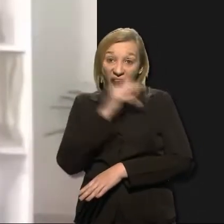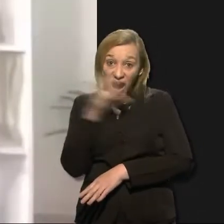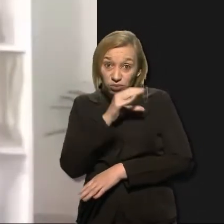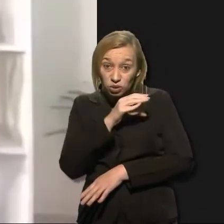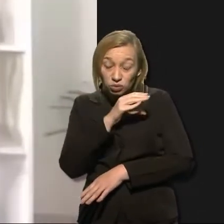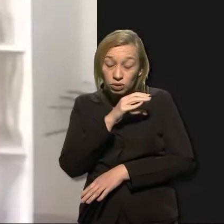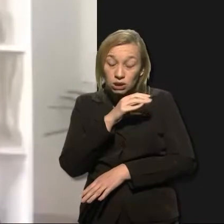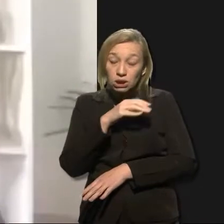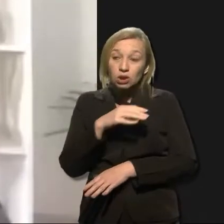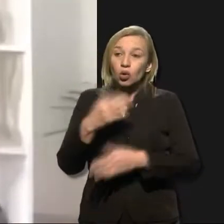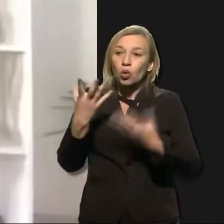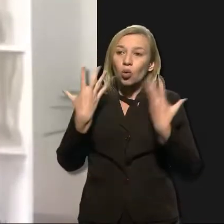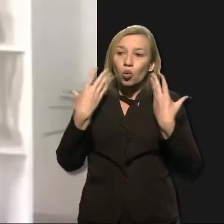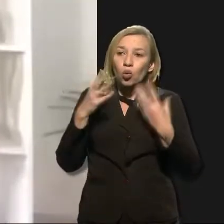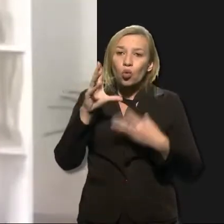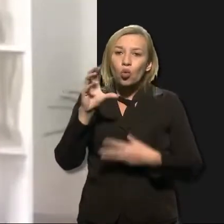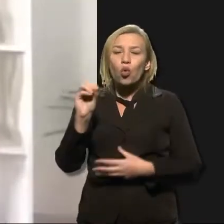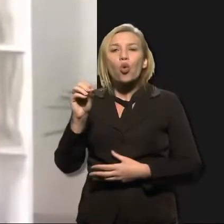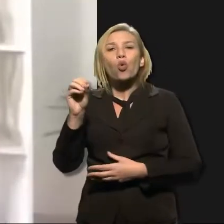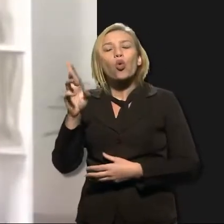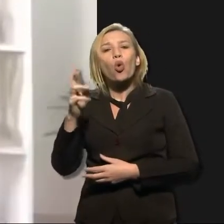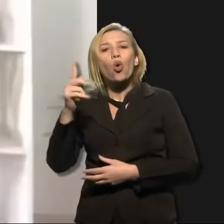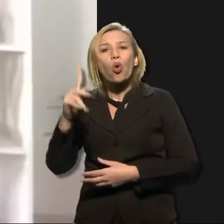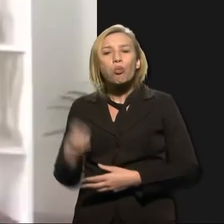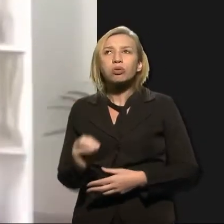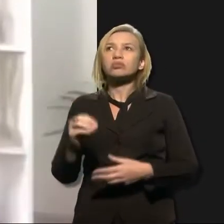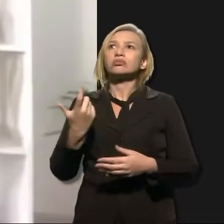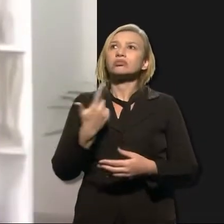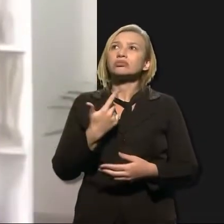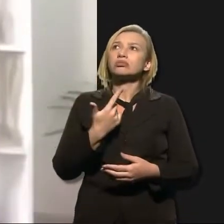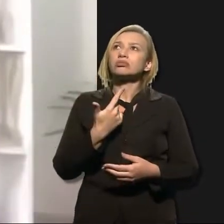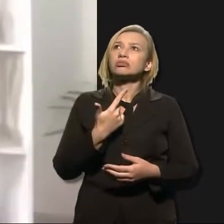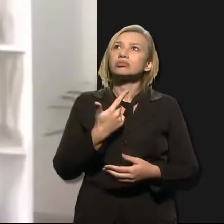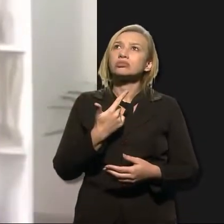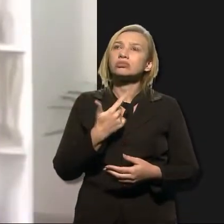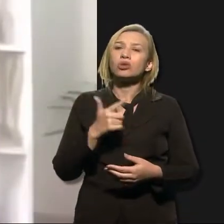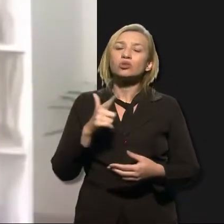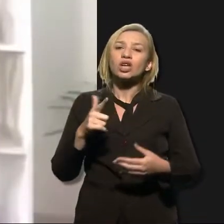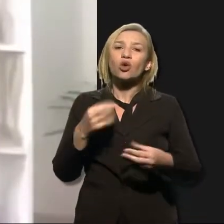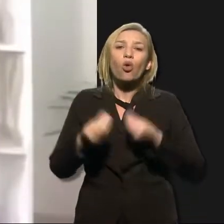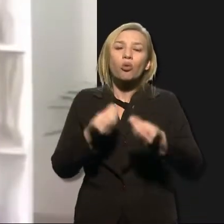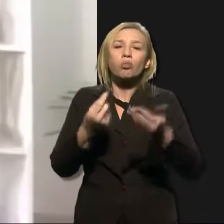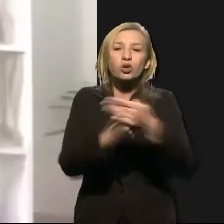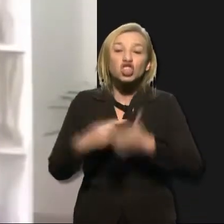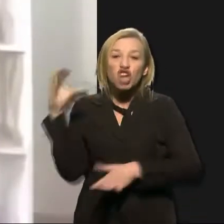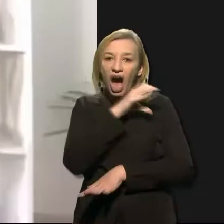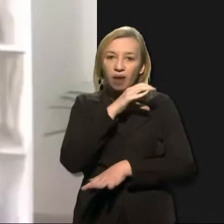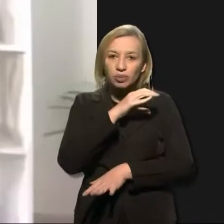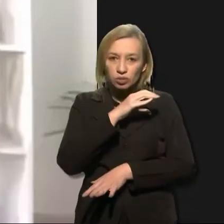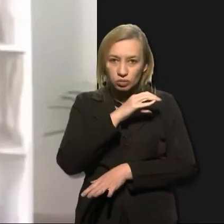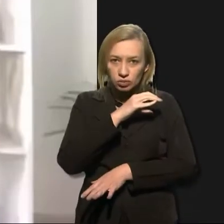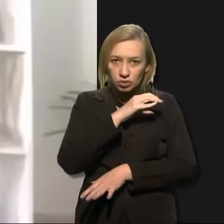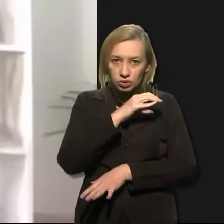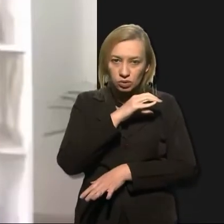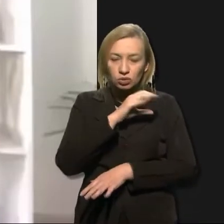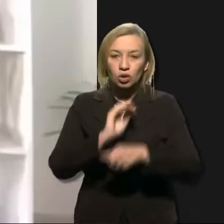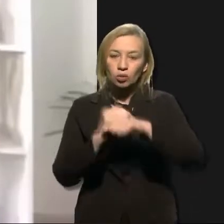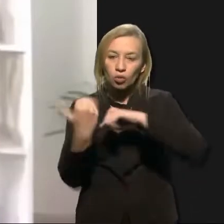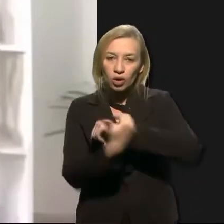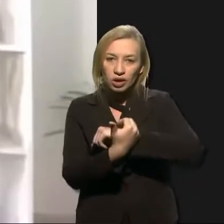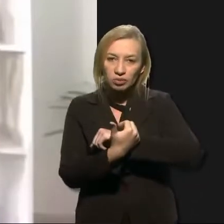devastador como esse, e muito rápido, né? O corpo quase não tem formas de